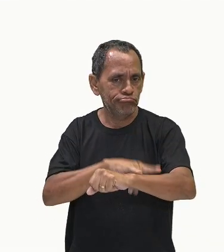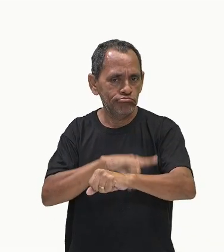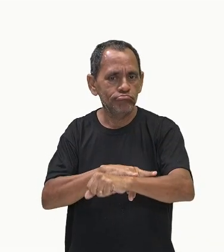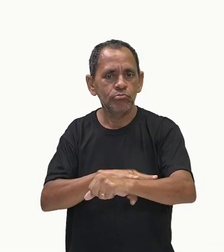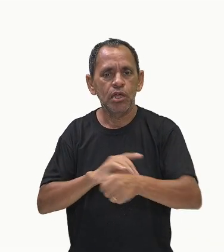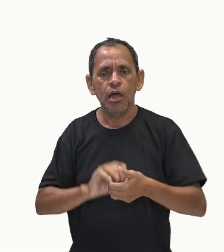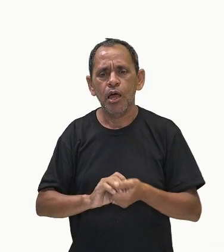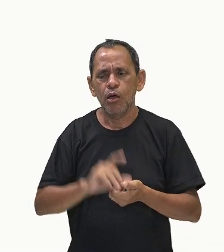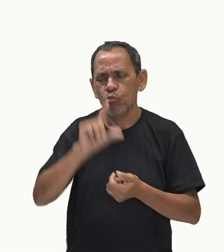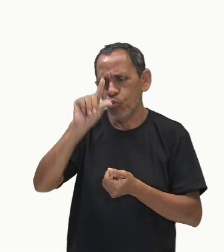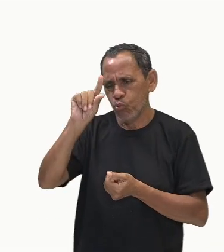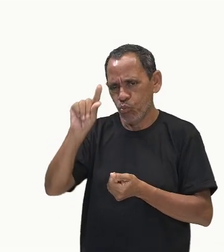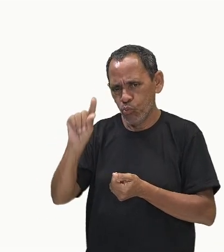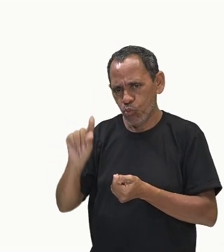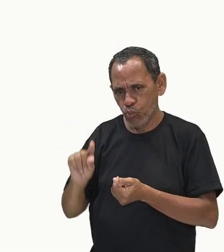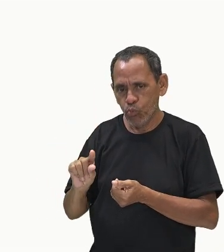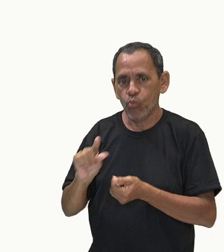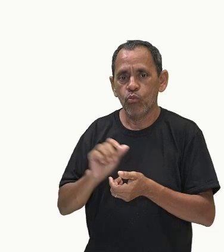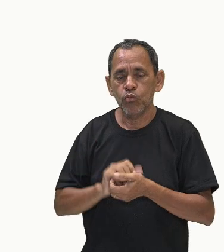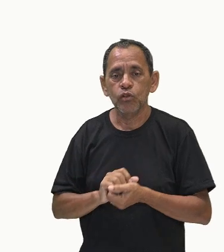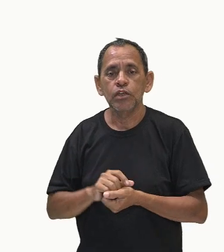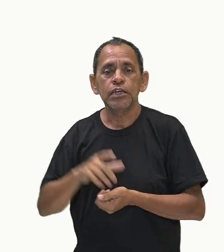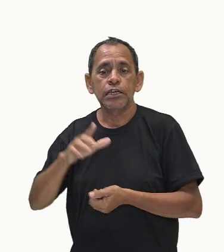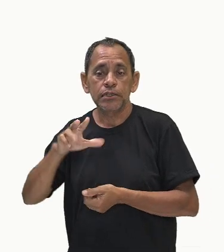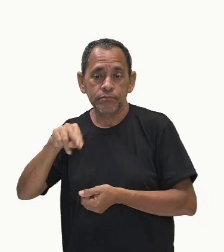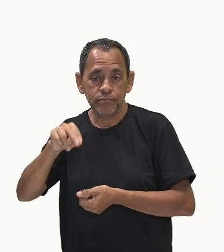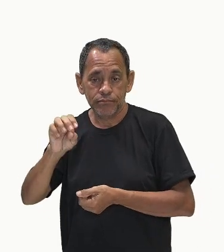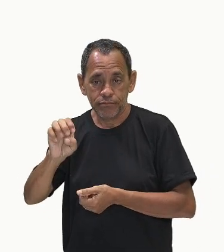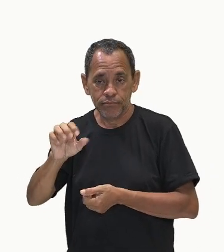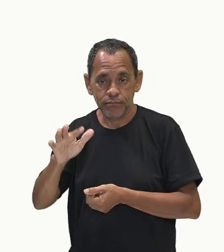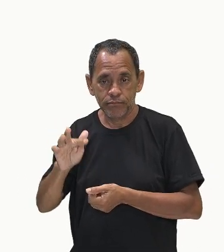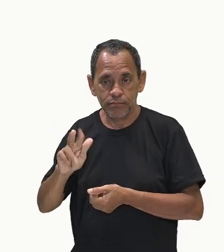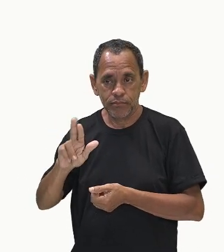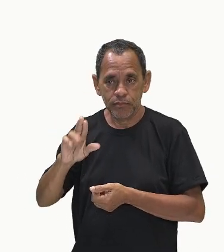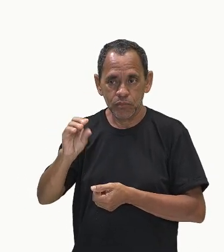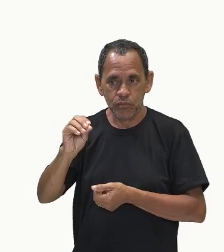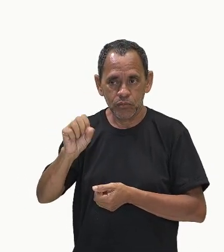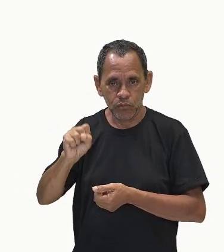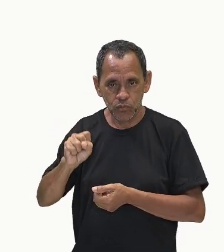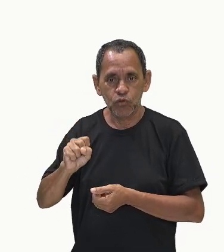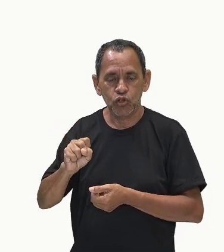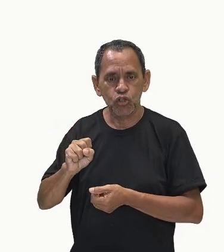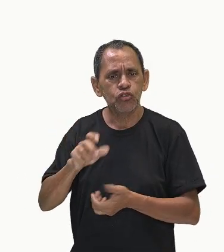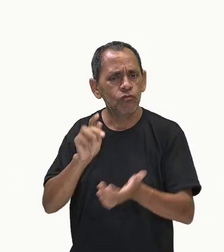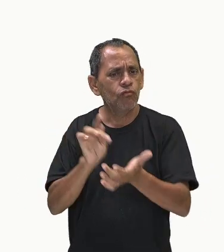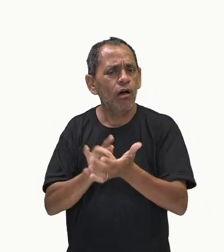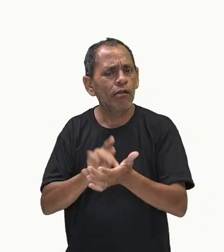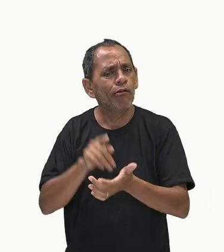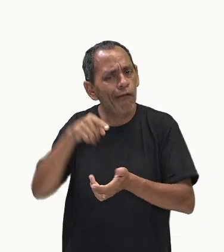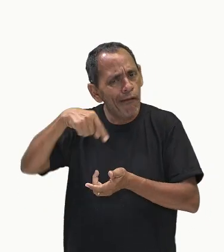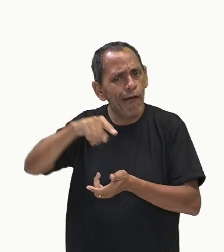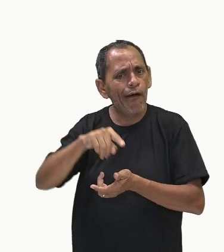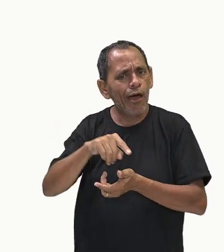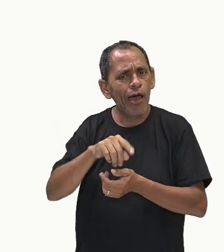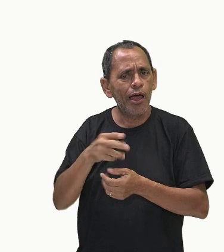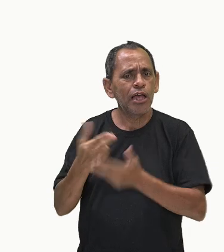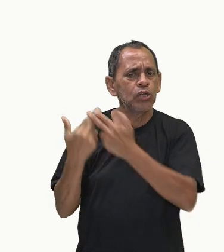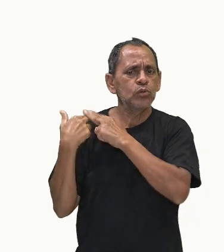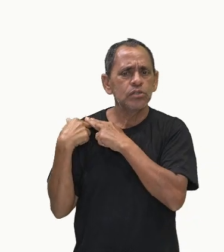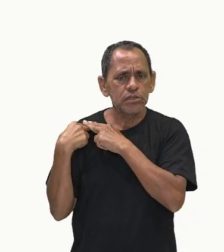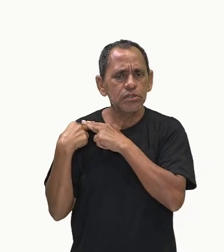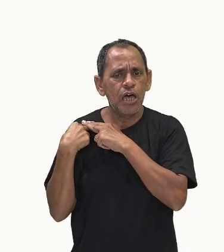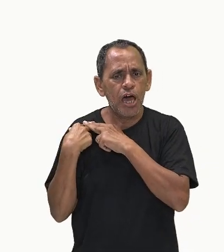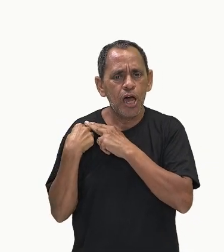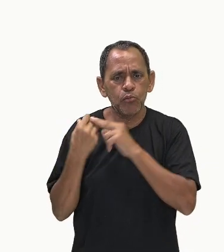são unidades funcionais dos rins, e elas, de fato, que são as responsáveis pela filtração. Dentro do